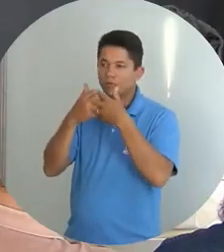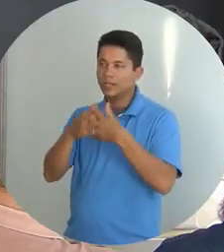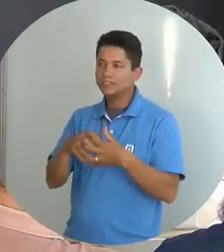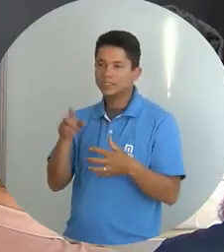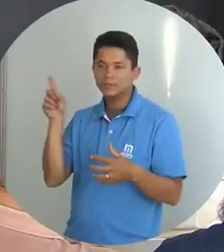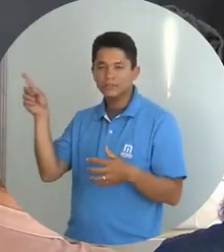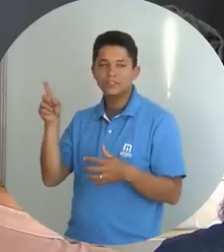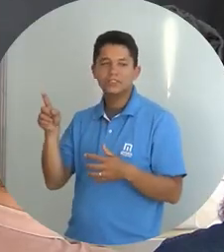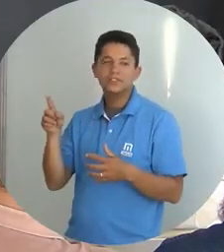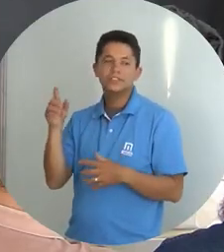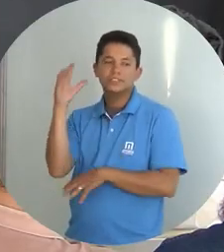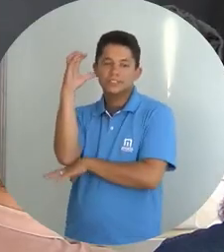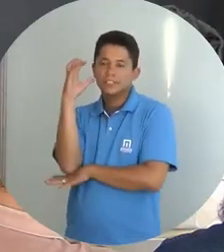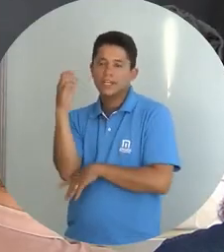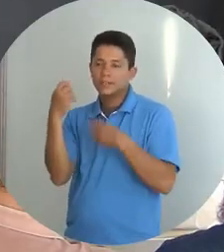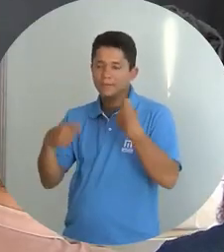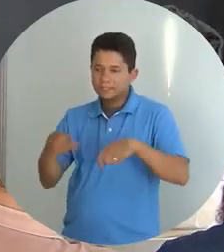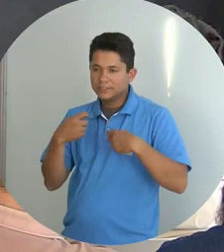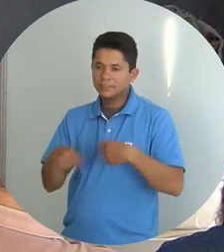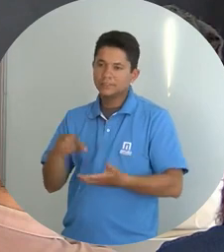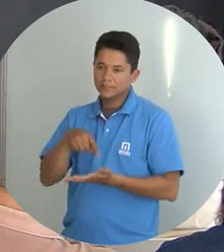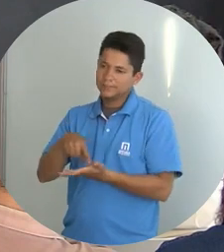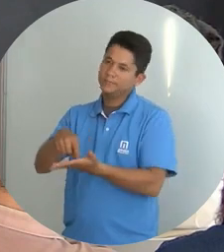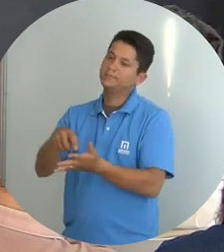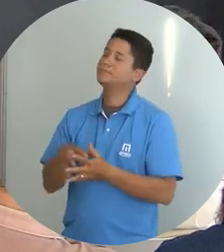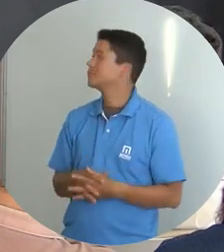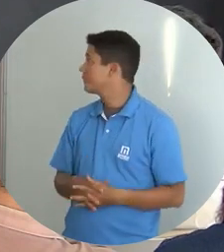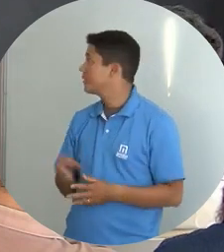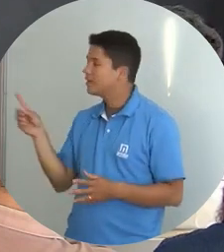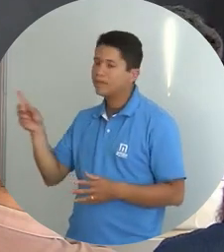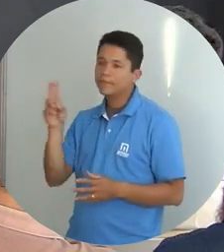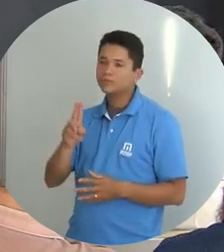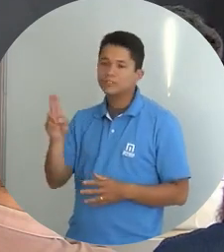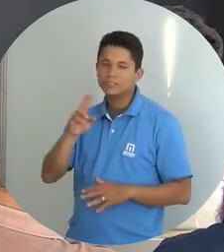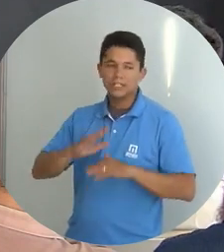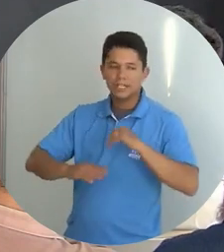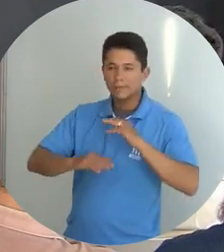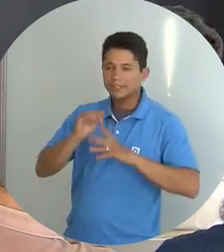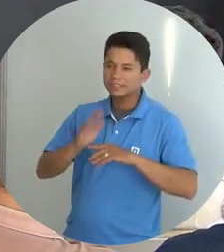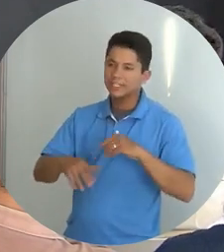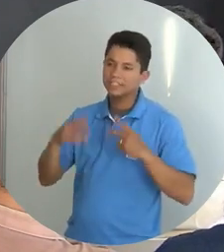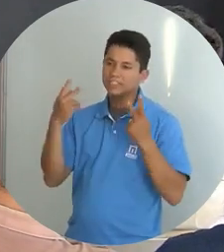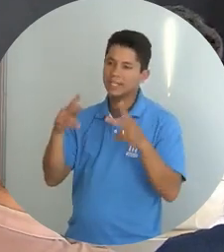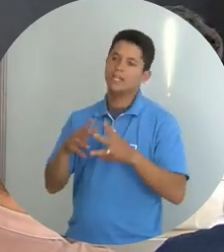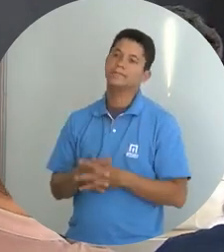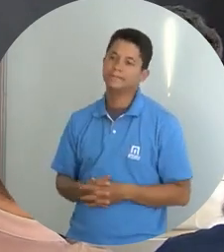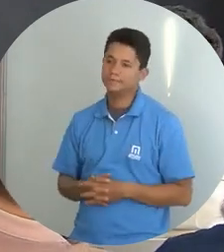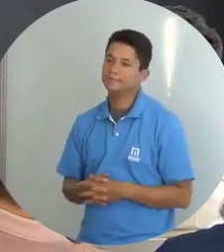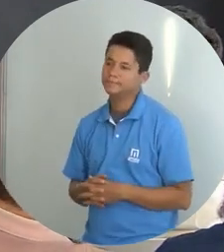aquele recurso, né, de utilizar ela ao máximo da capacidade dela.